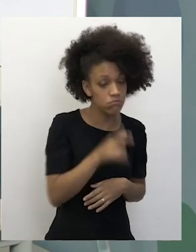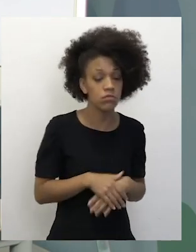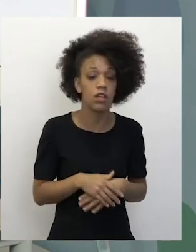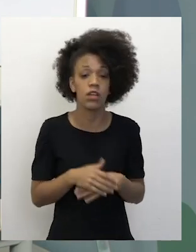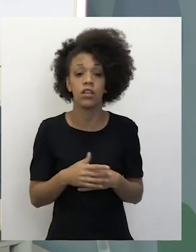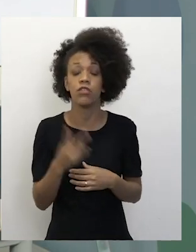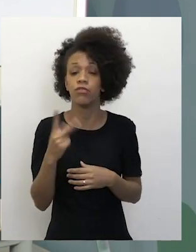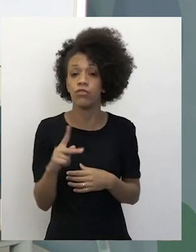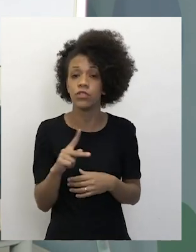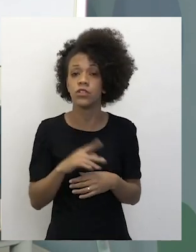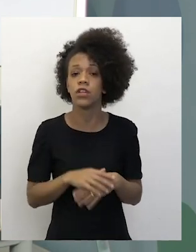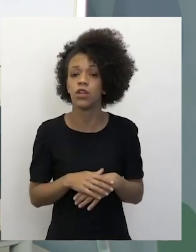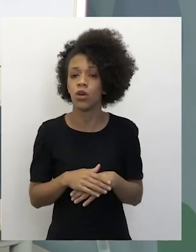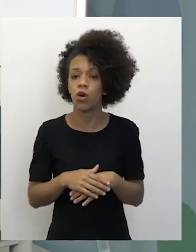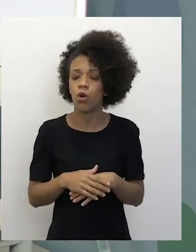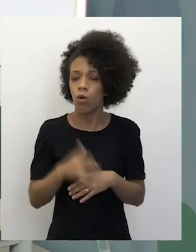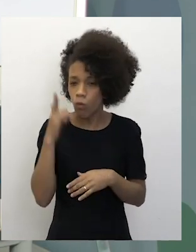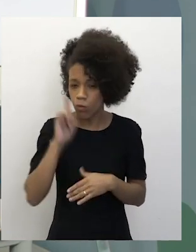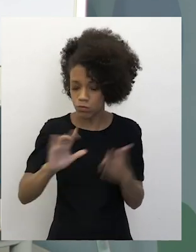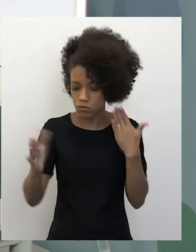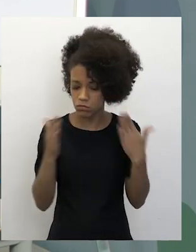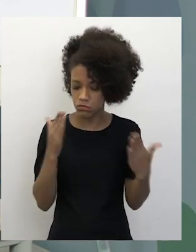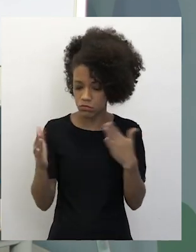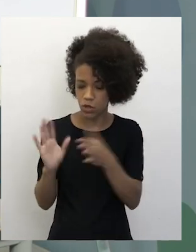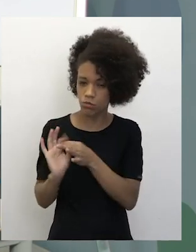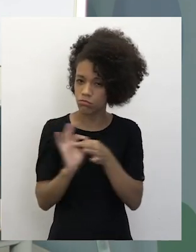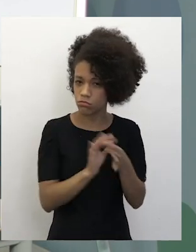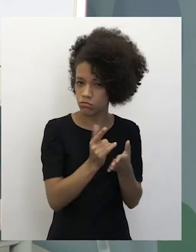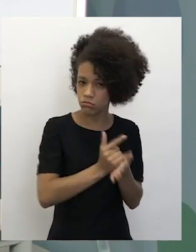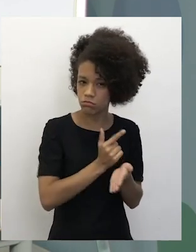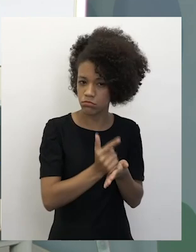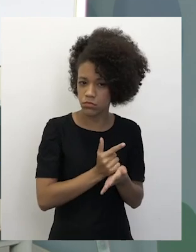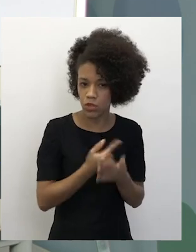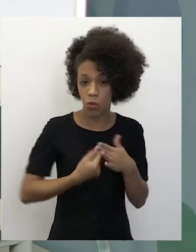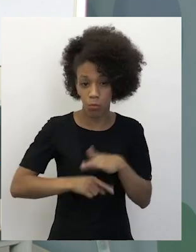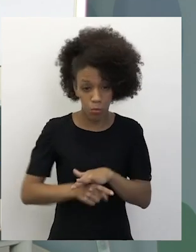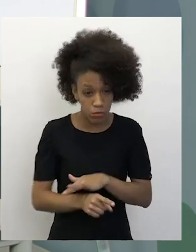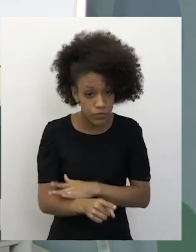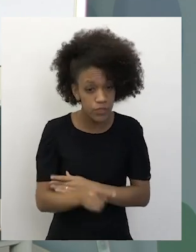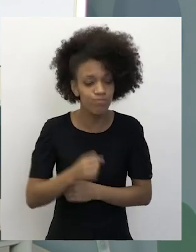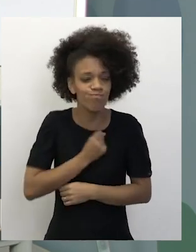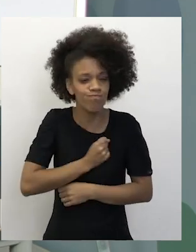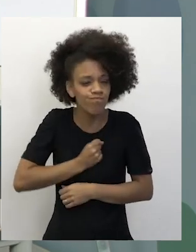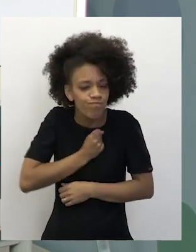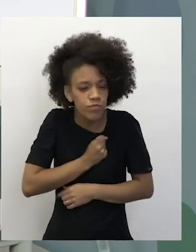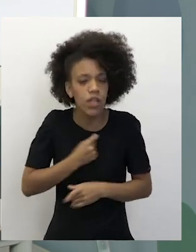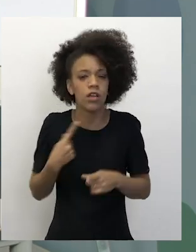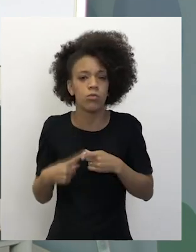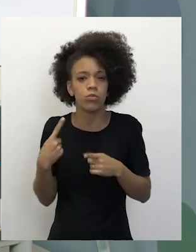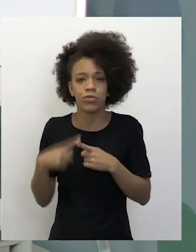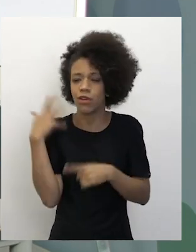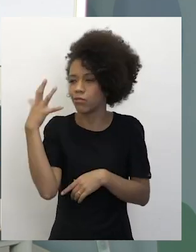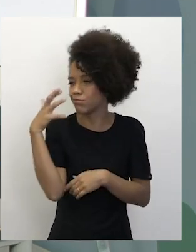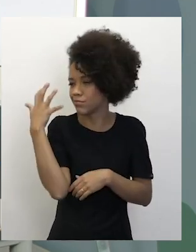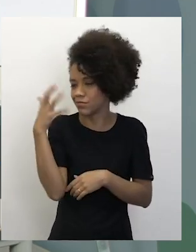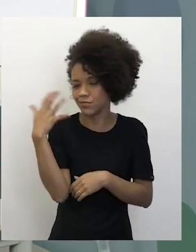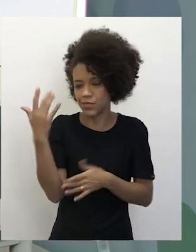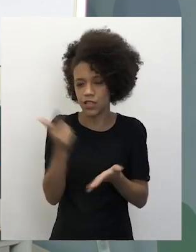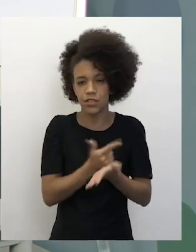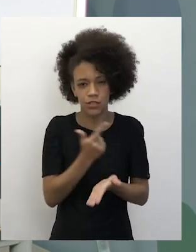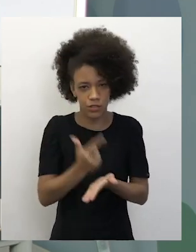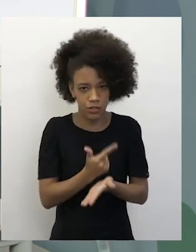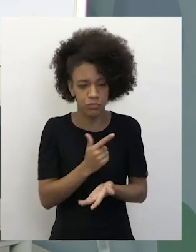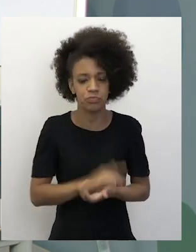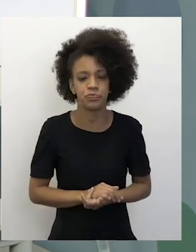você conseguir assimilado o texto literário a profundidade Olha a gente eu falo isso muita paixão porque eu sou um aficcionado por